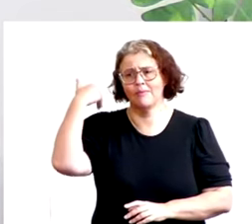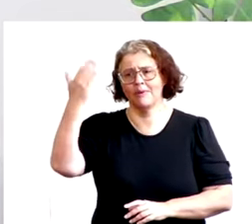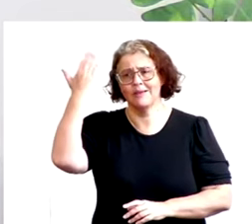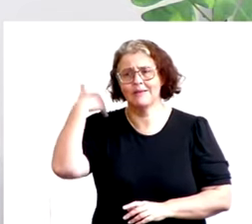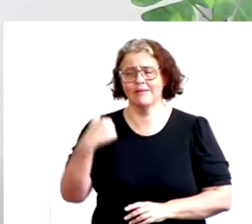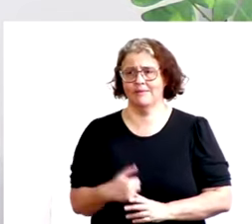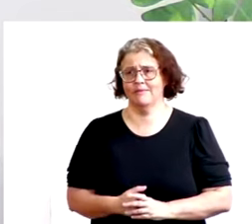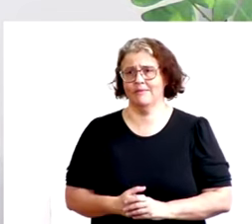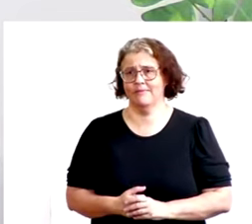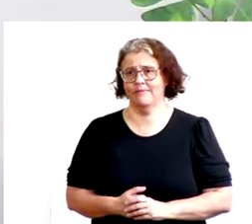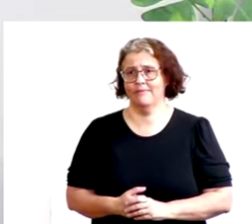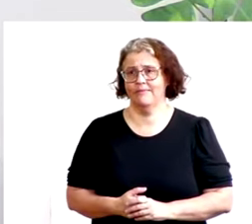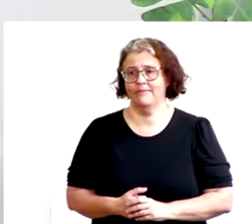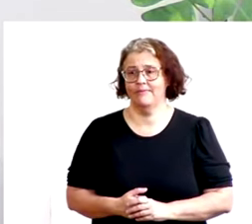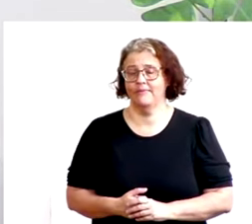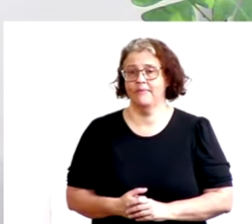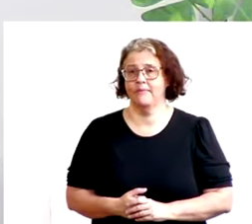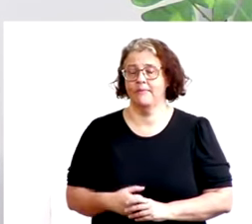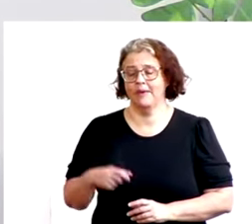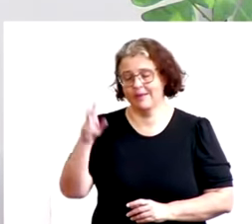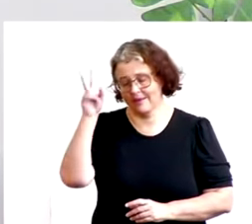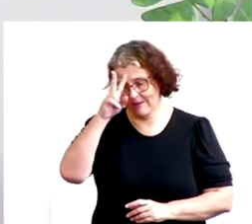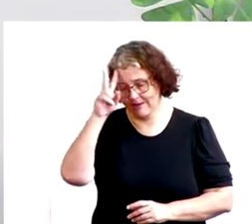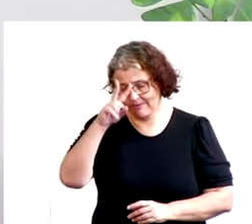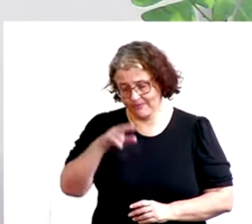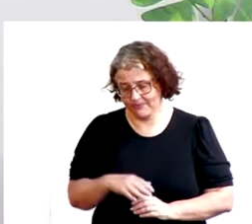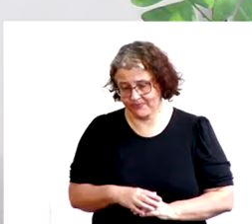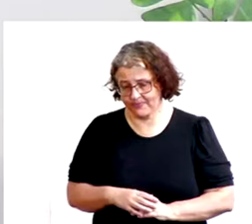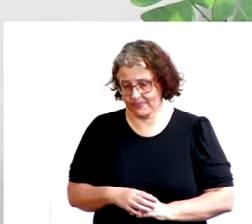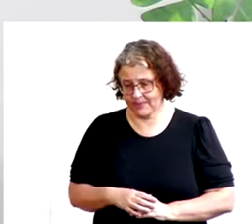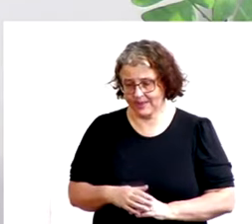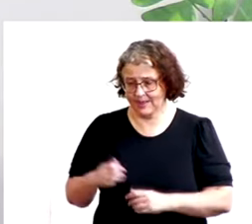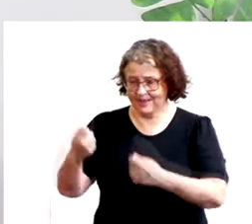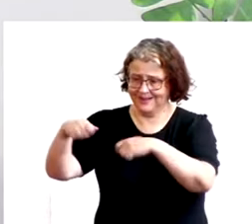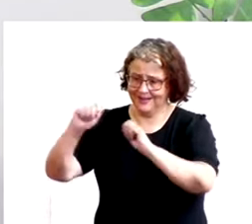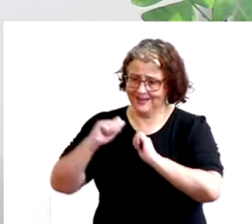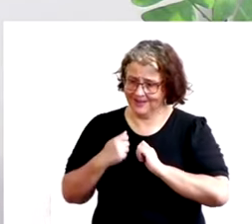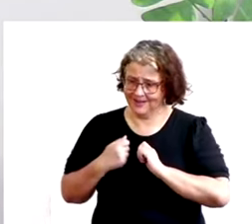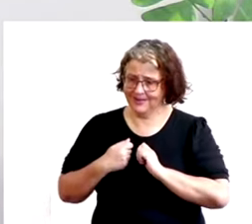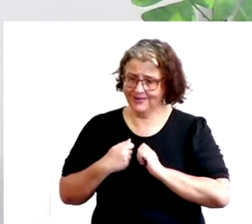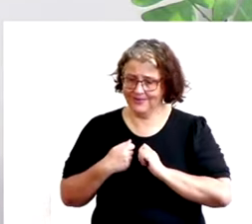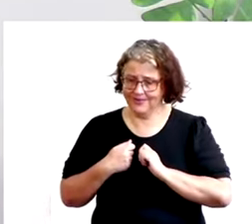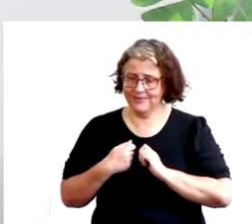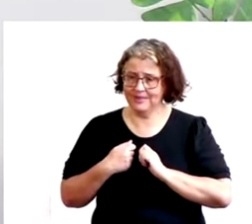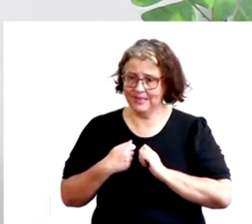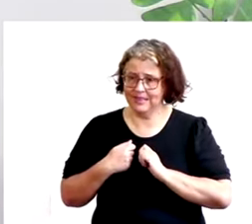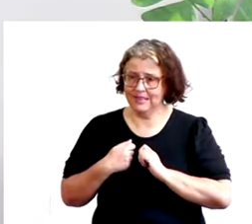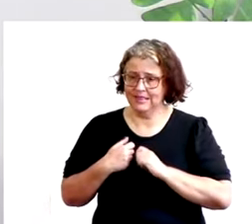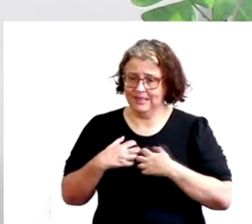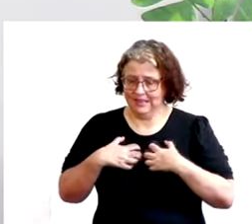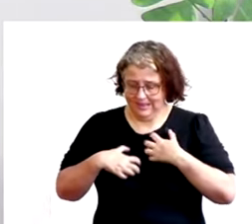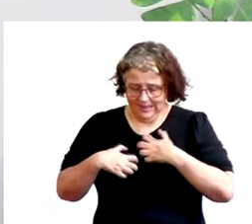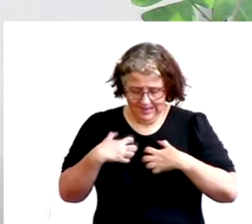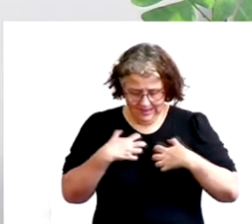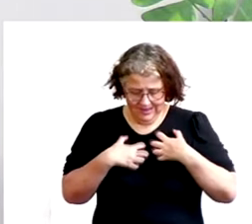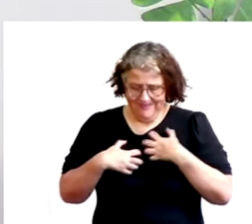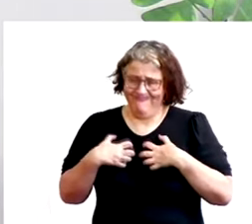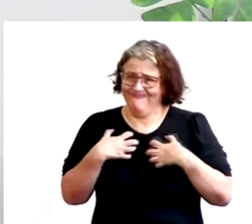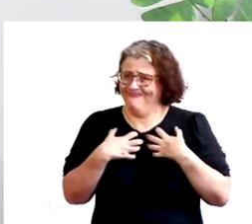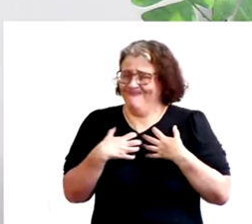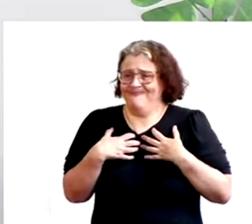mas as suas memórias causam nele tormento nós vamos entender o porquê